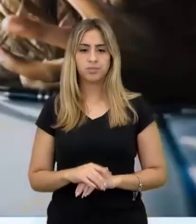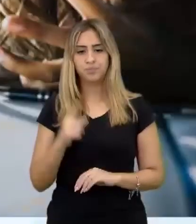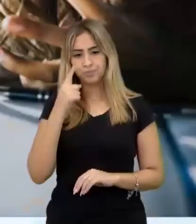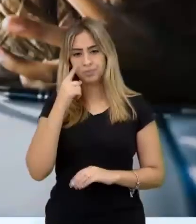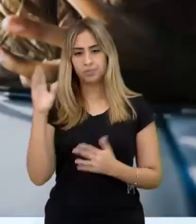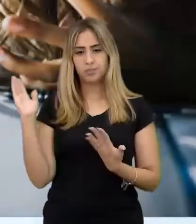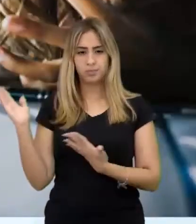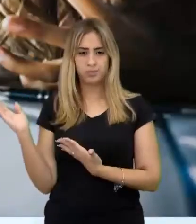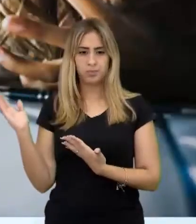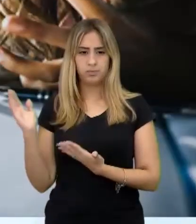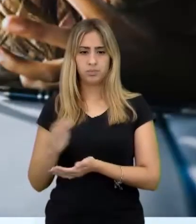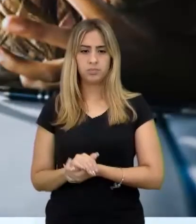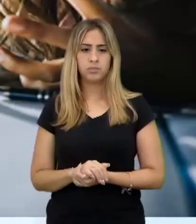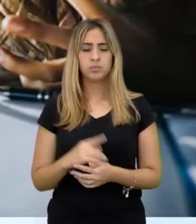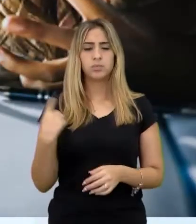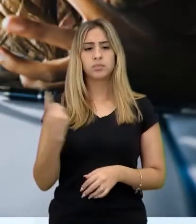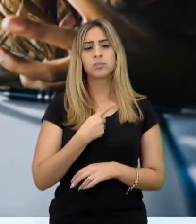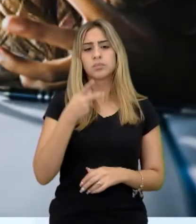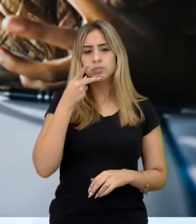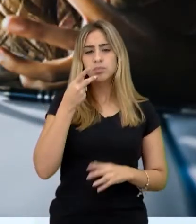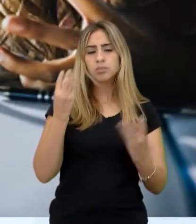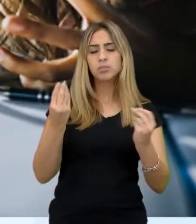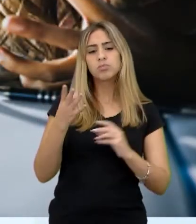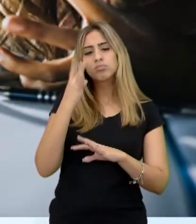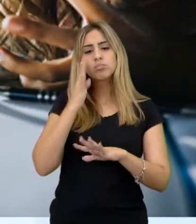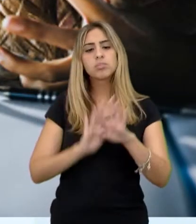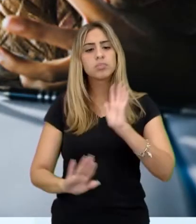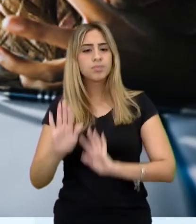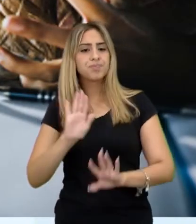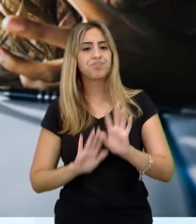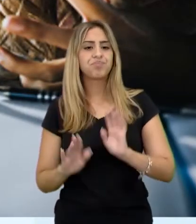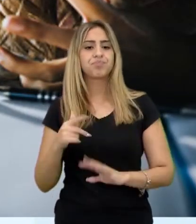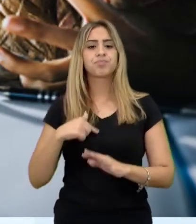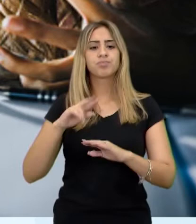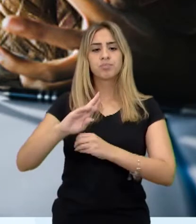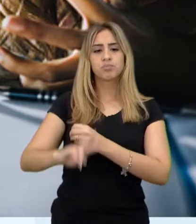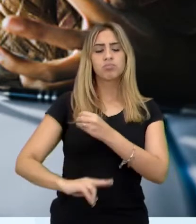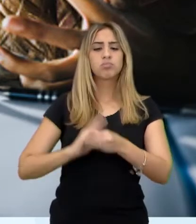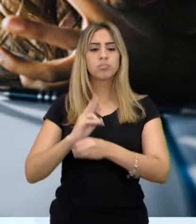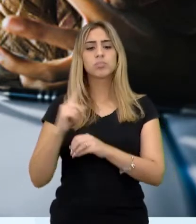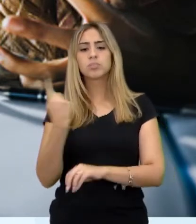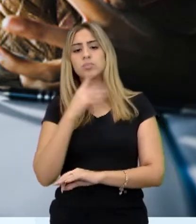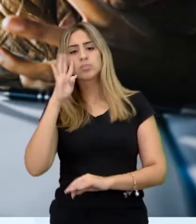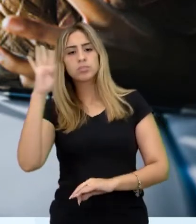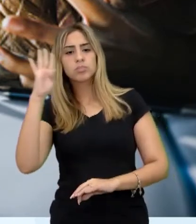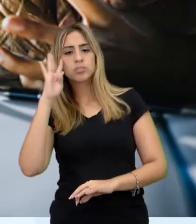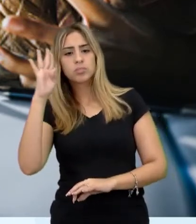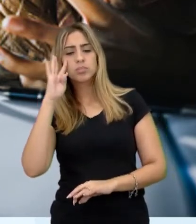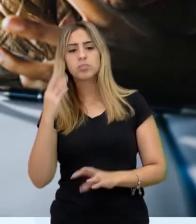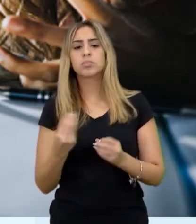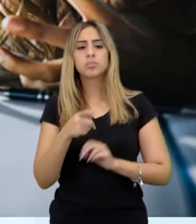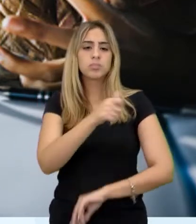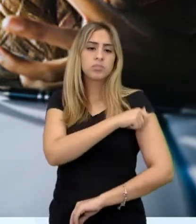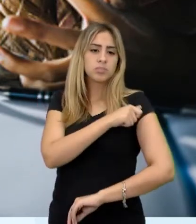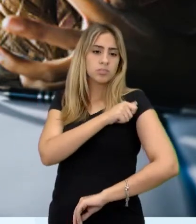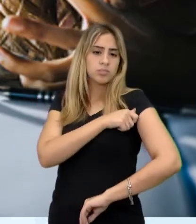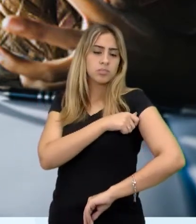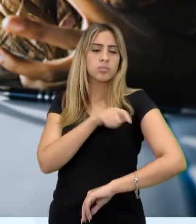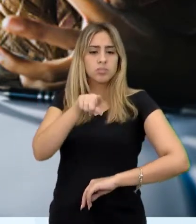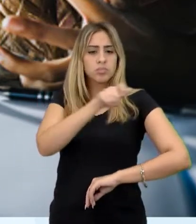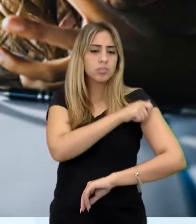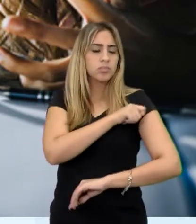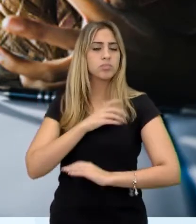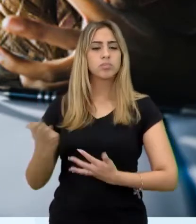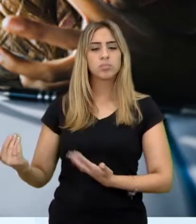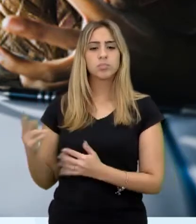olhadinha na tela. E aí a gente falando muito aqui de preservação e sustentabilidade, né? Então a gente imagina assim, o estudante, né? E é